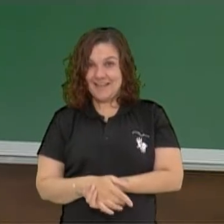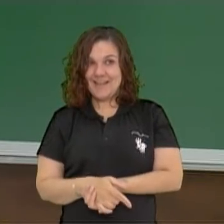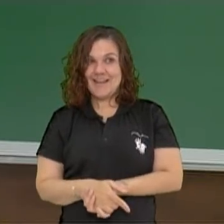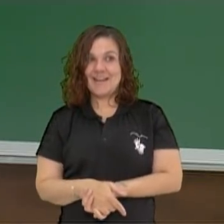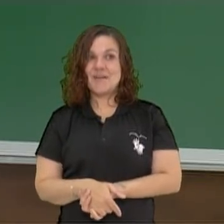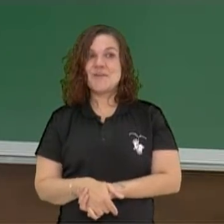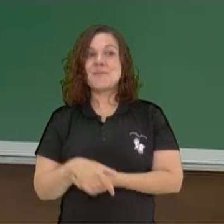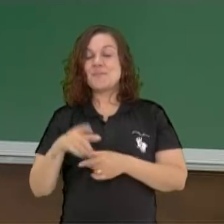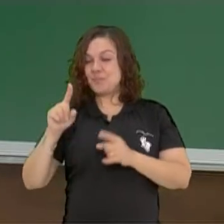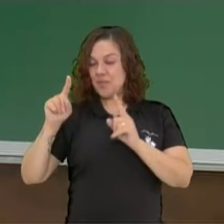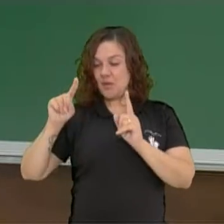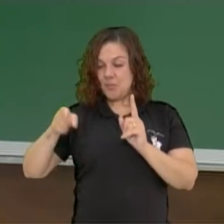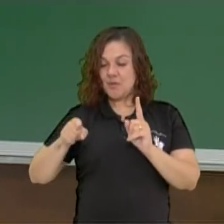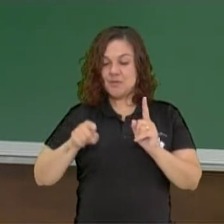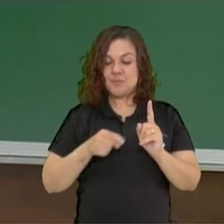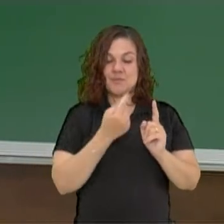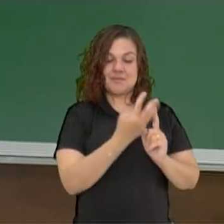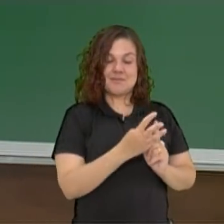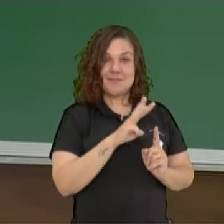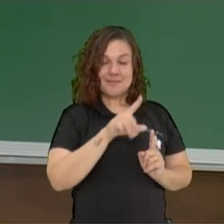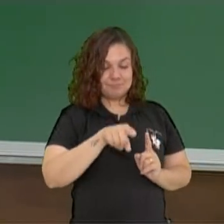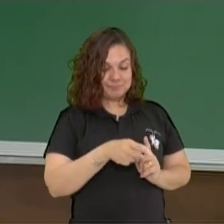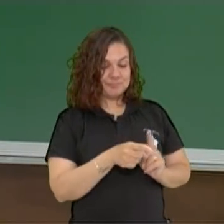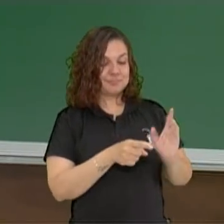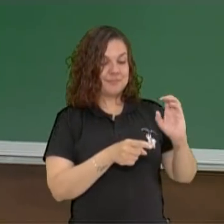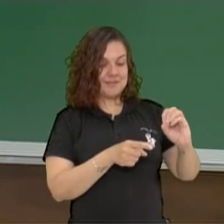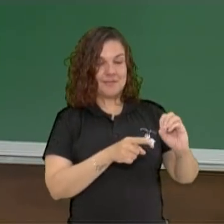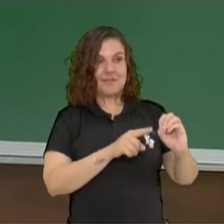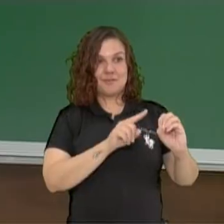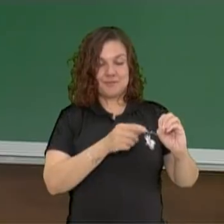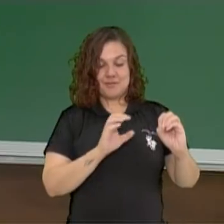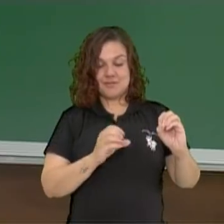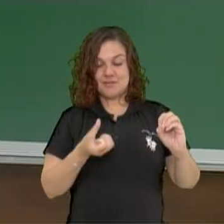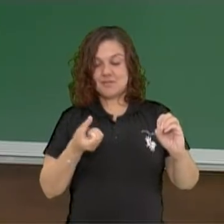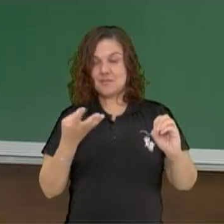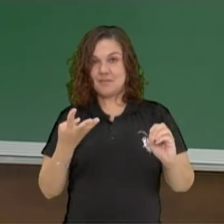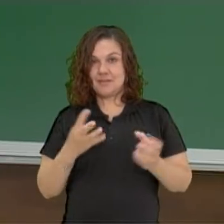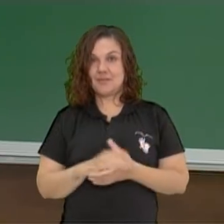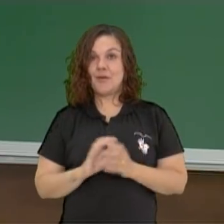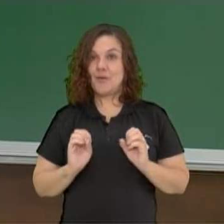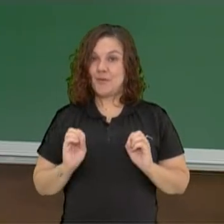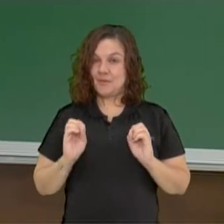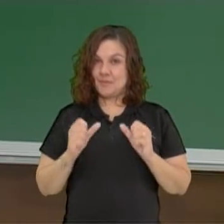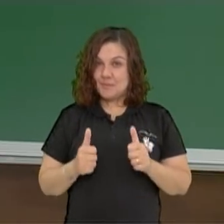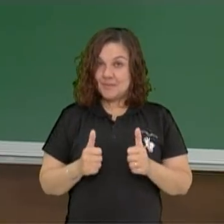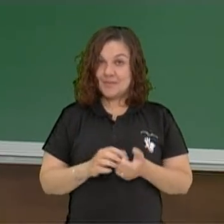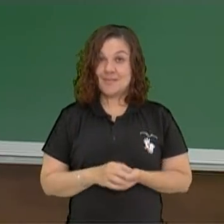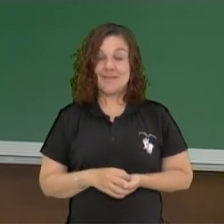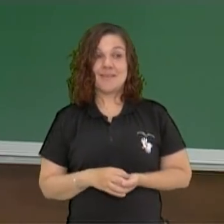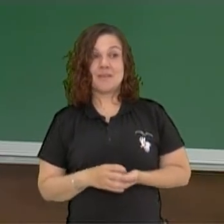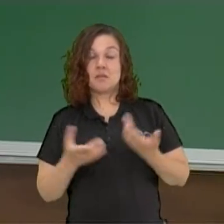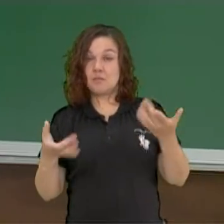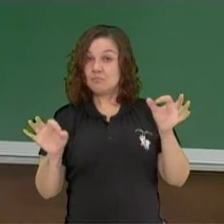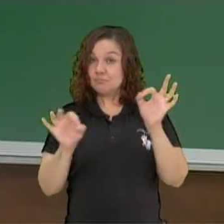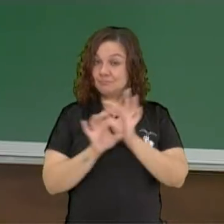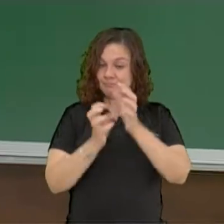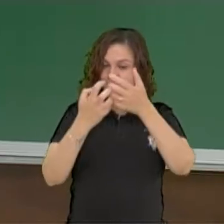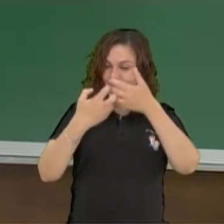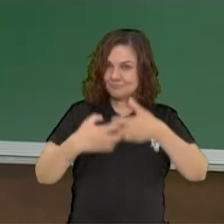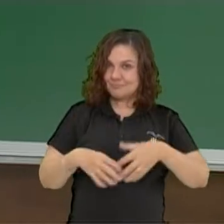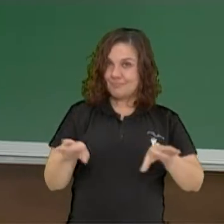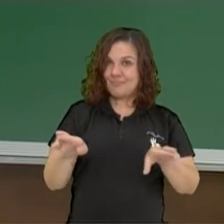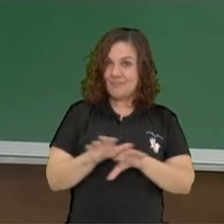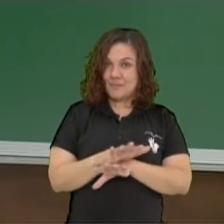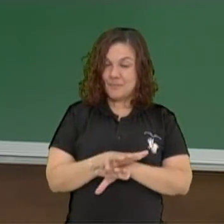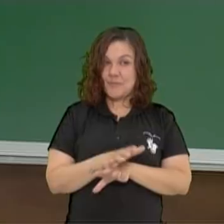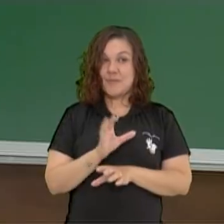que eu estou multiplicando. Então, venho lá, 1, 2, 3 e coloco a vírgula. Só para relembrar aí, tá bom? Então, a gente resolveu a potência,